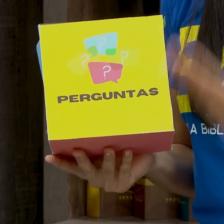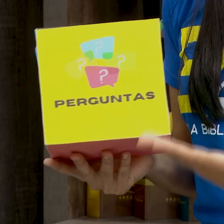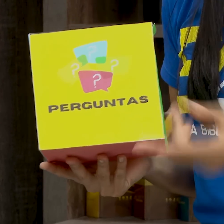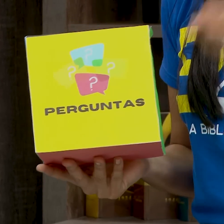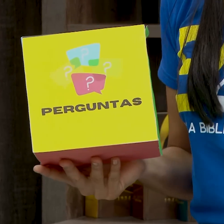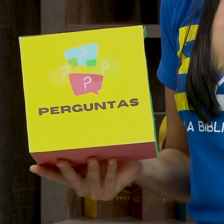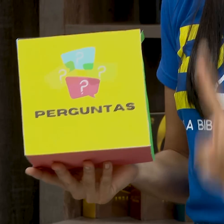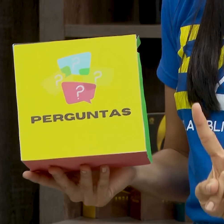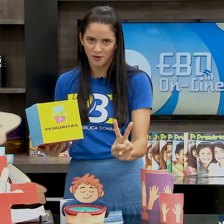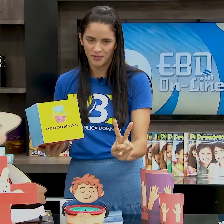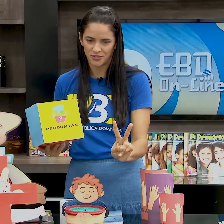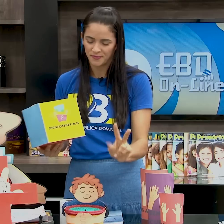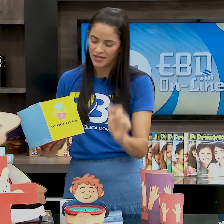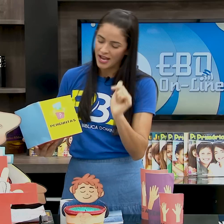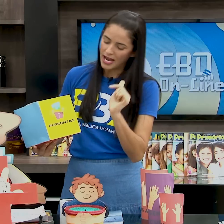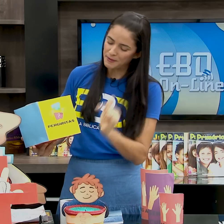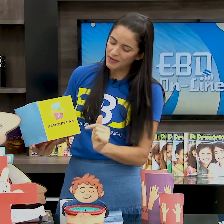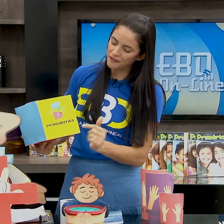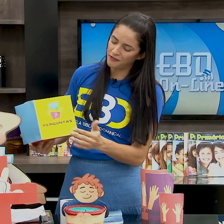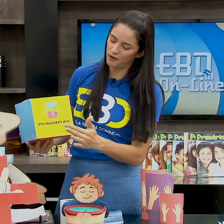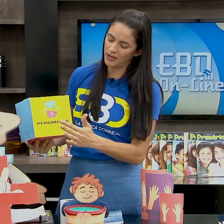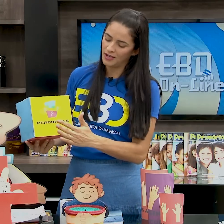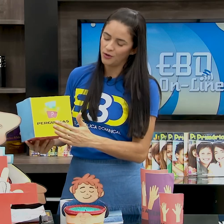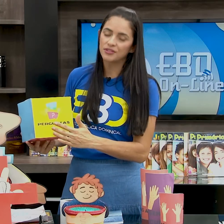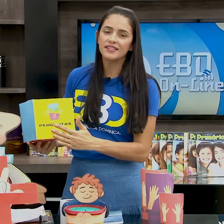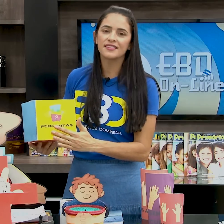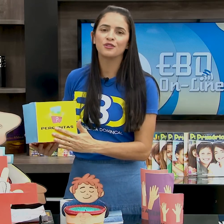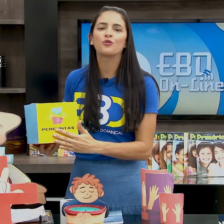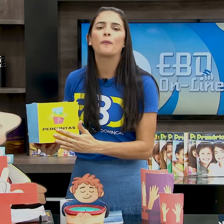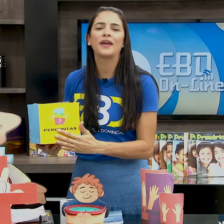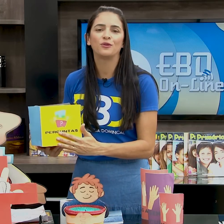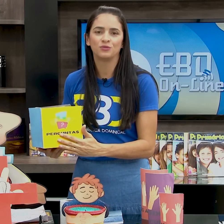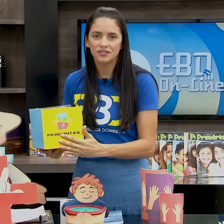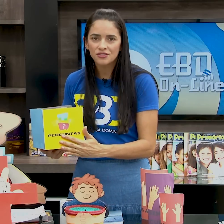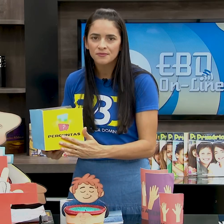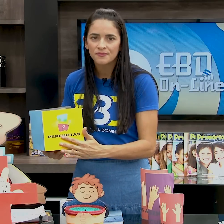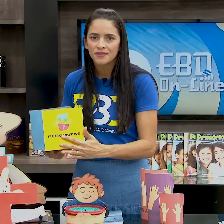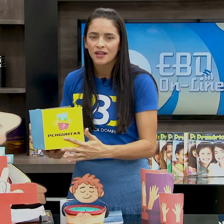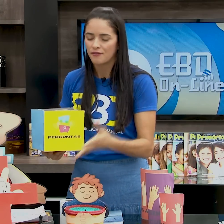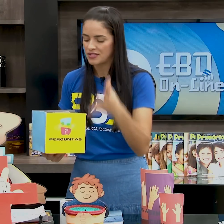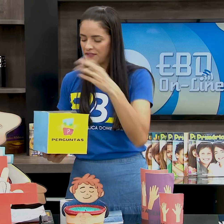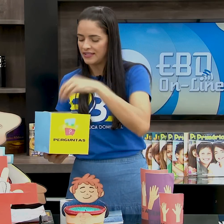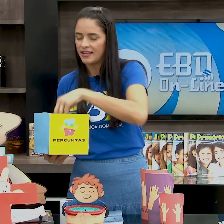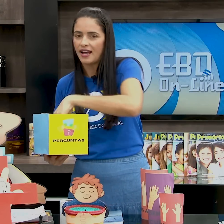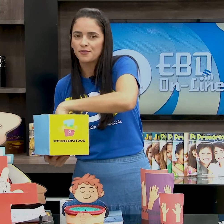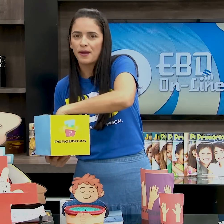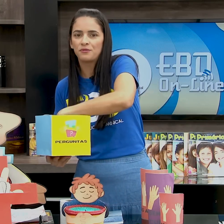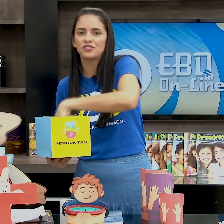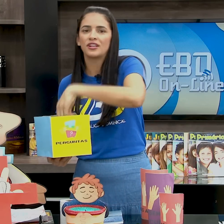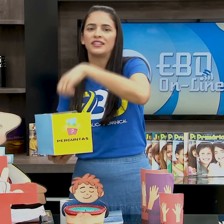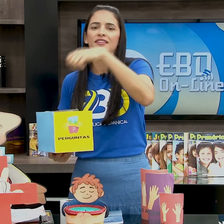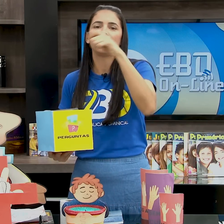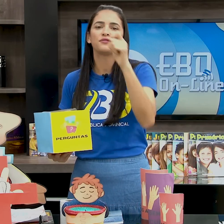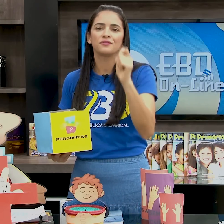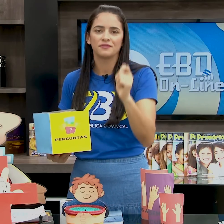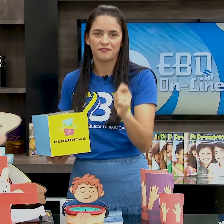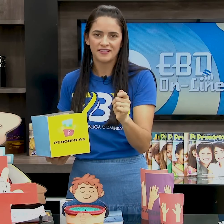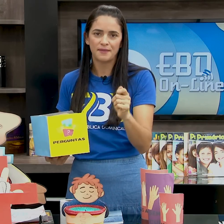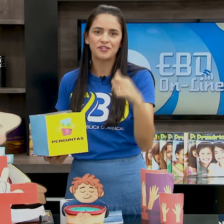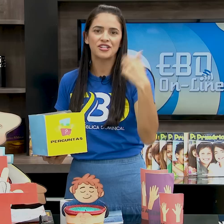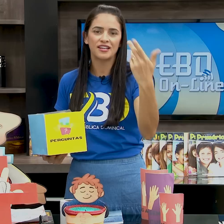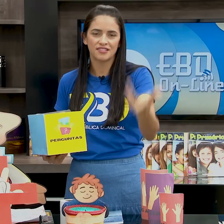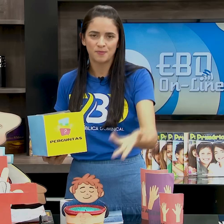para memorização de duas formas a primeira forma utilizando com perguntas você vai tirar as perguntas daqui de dentro